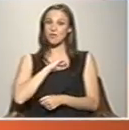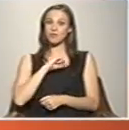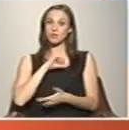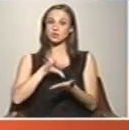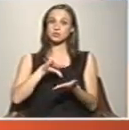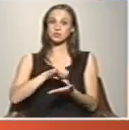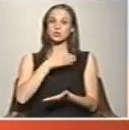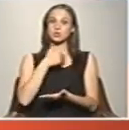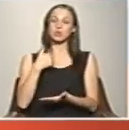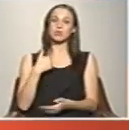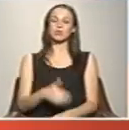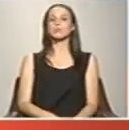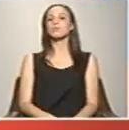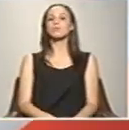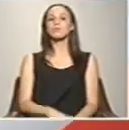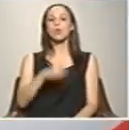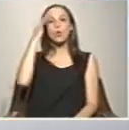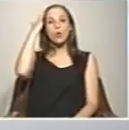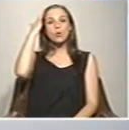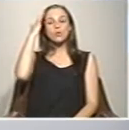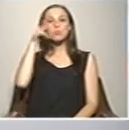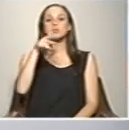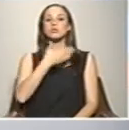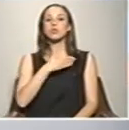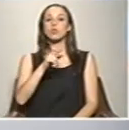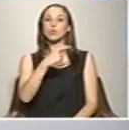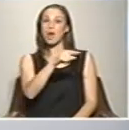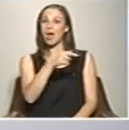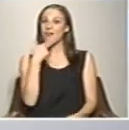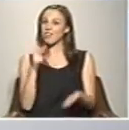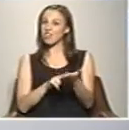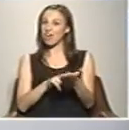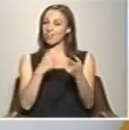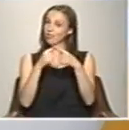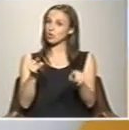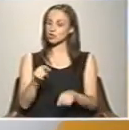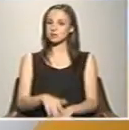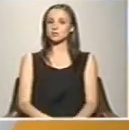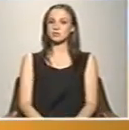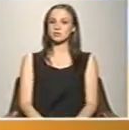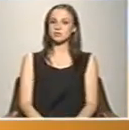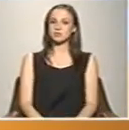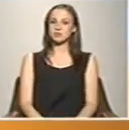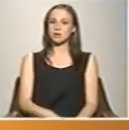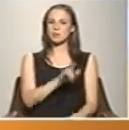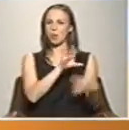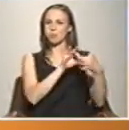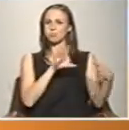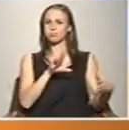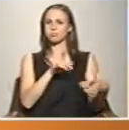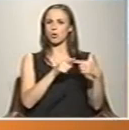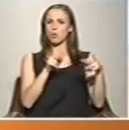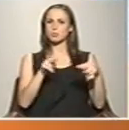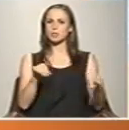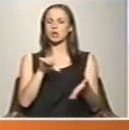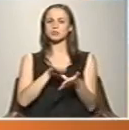também, e a realidade é? São os números da doutora que ela tem ali. A realidade são os números dela. Mas aquilo não tem nada a ver com os hospitais e com os centros de saúde. Aquilo tem a ver